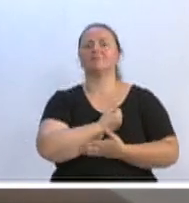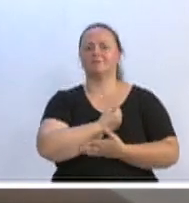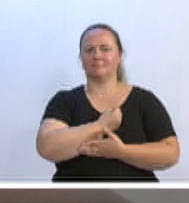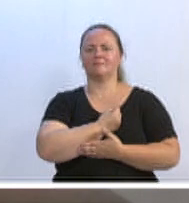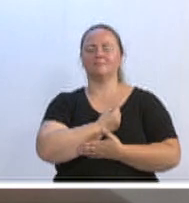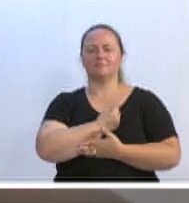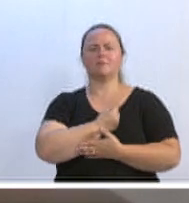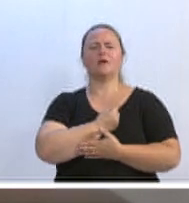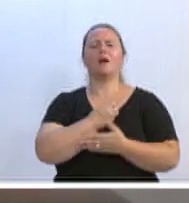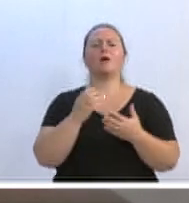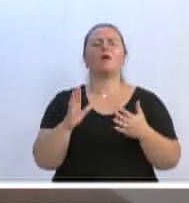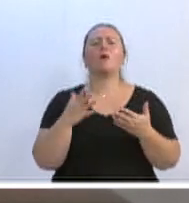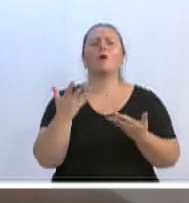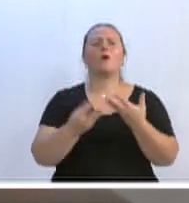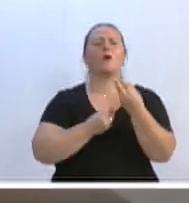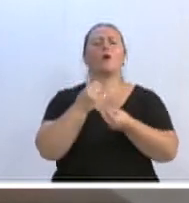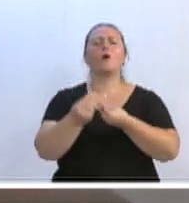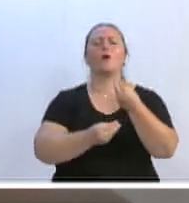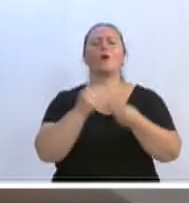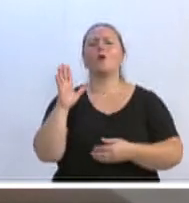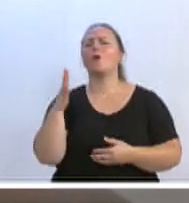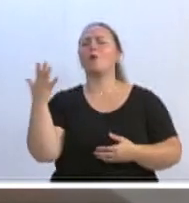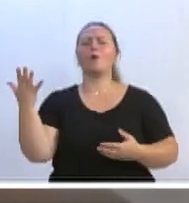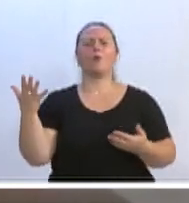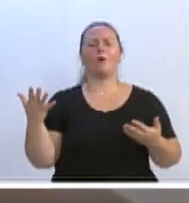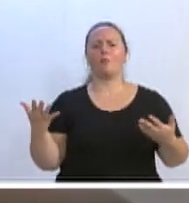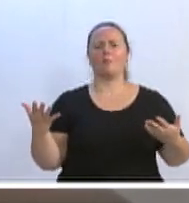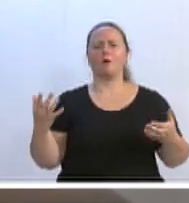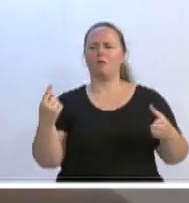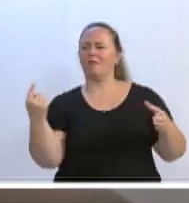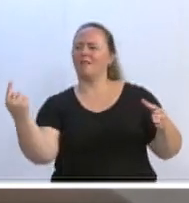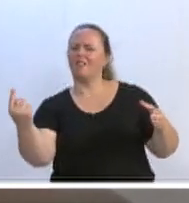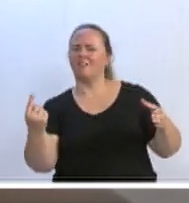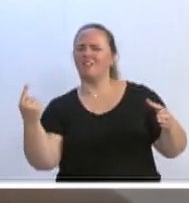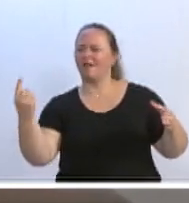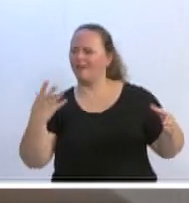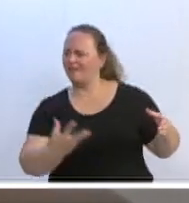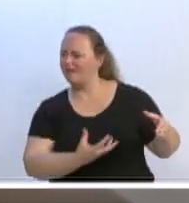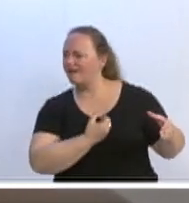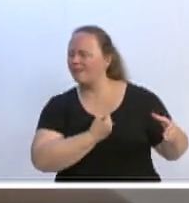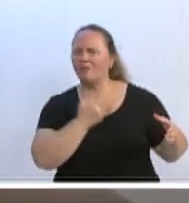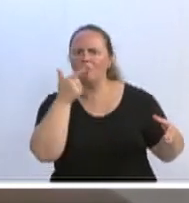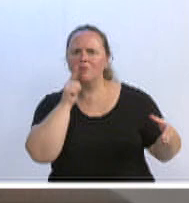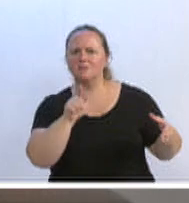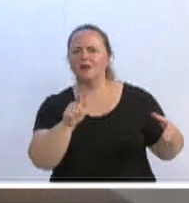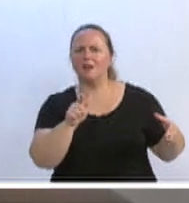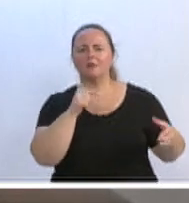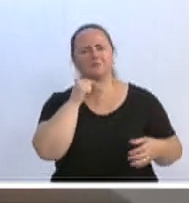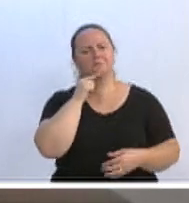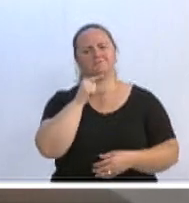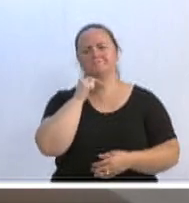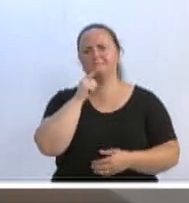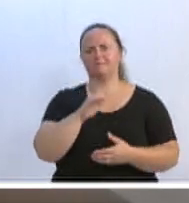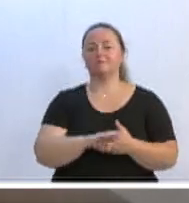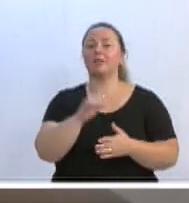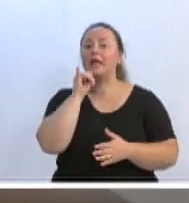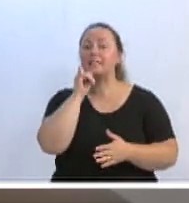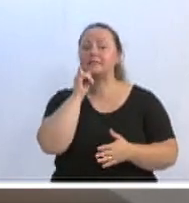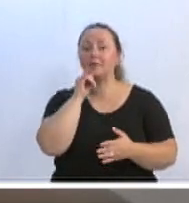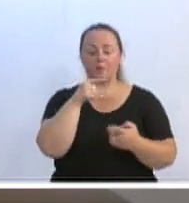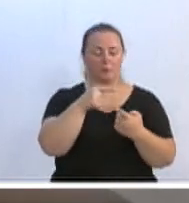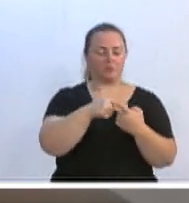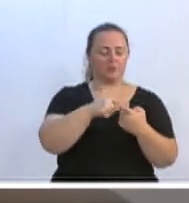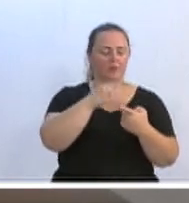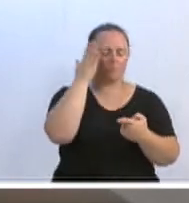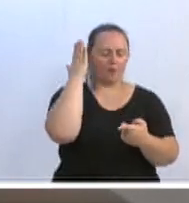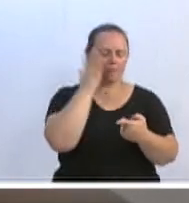no corpo. Não existe vida fora do corpo. Se eu cortar esse dedo aqui e lançar fora, ele vai ter vida